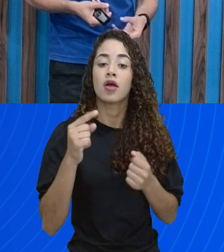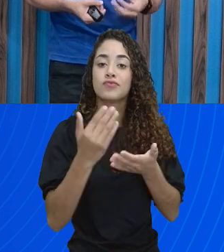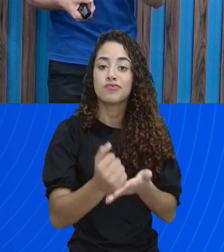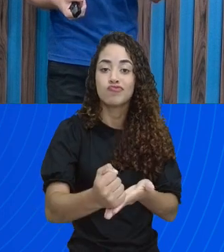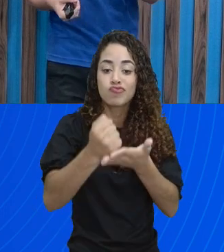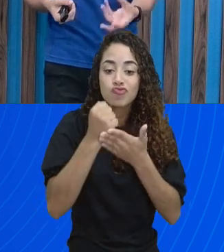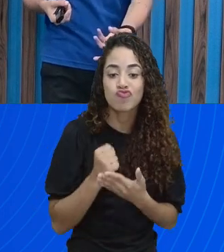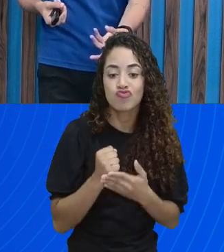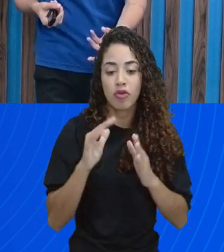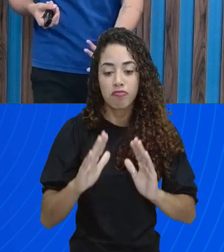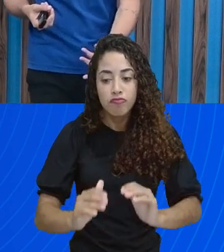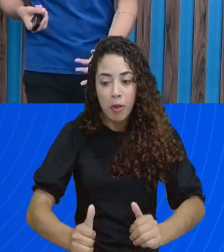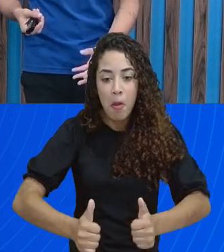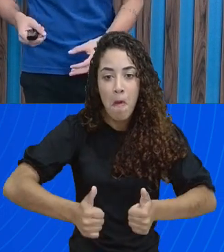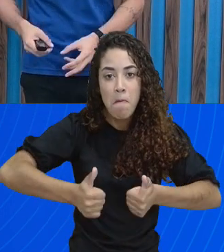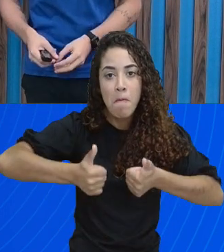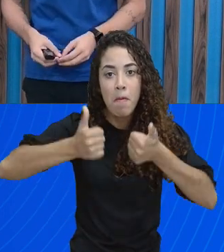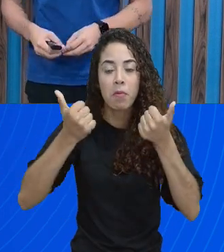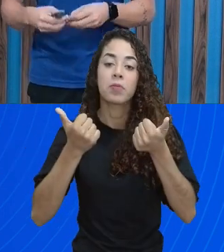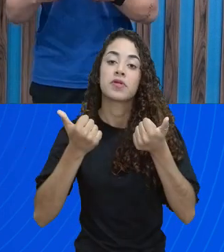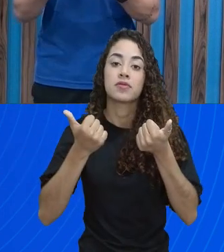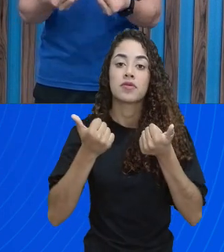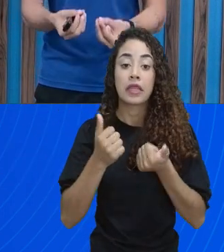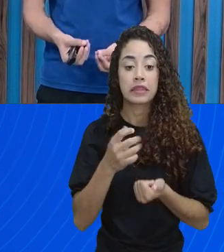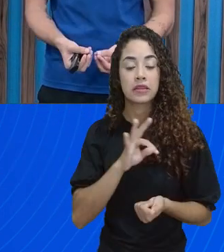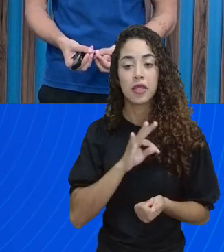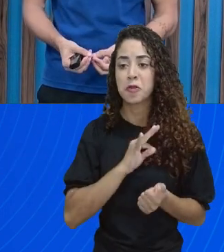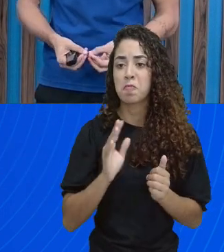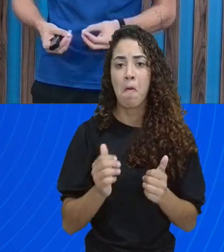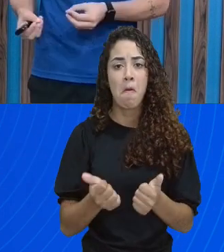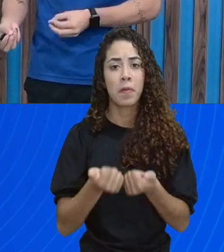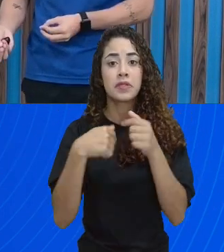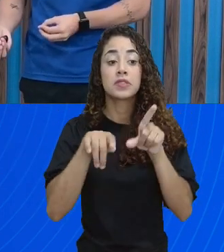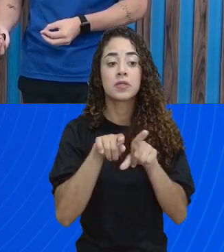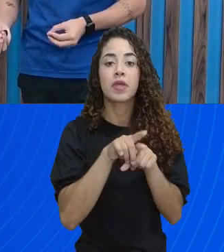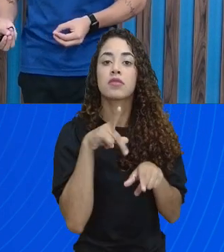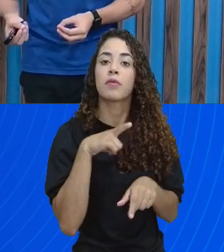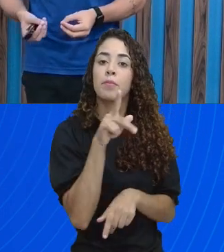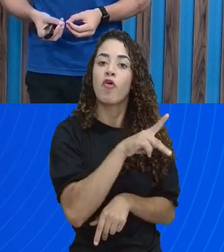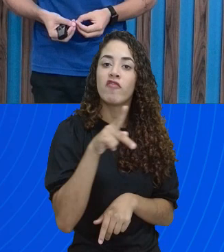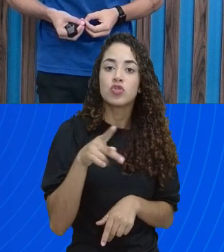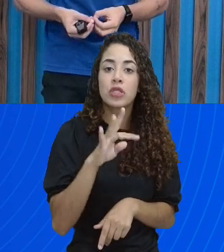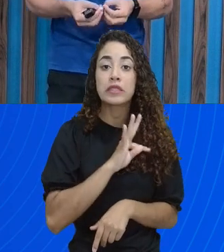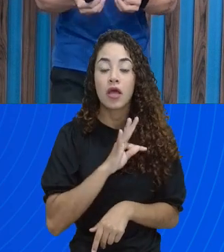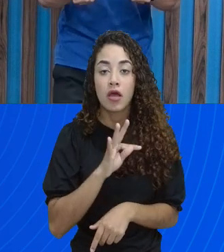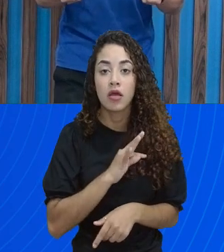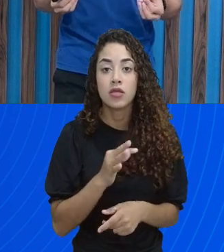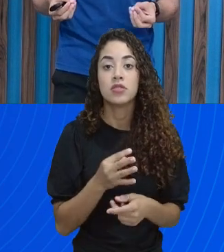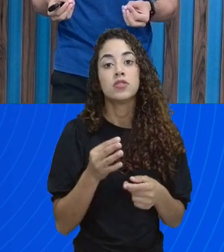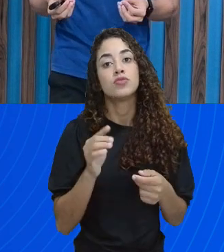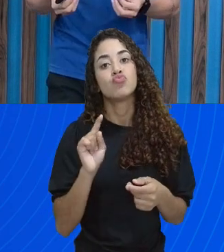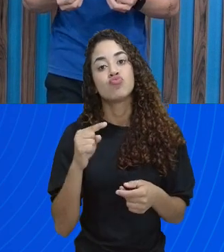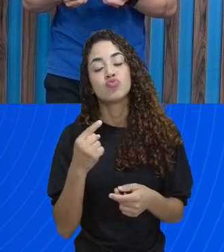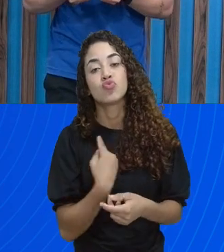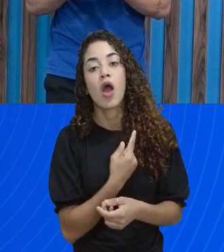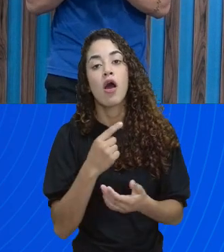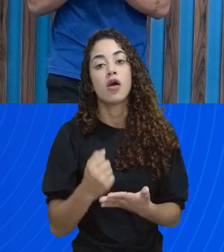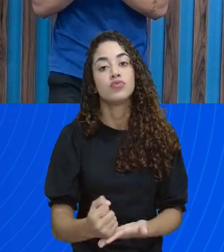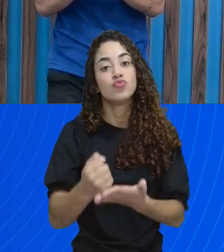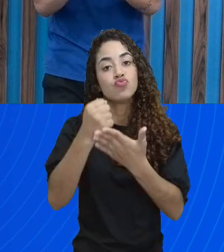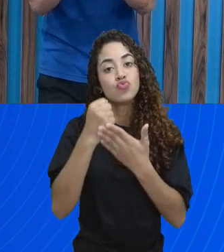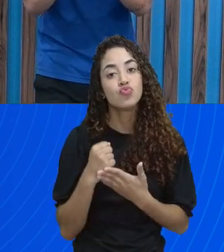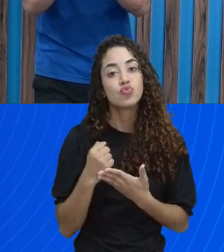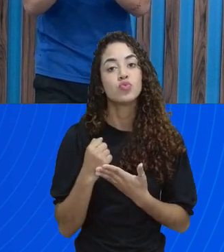a aperfeiçoar a nossa técnica. Nós temos os professores, né, os técnicos que estão ali auxiliando e dando